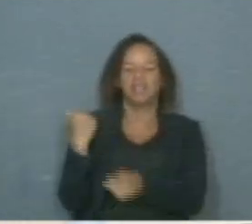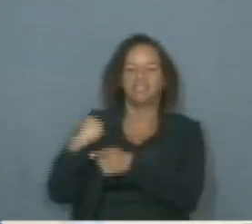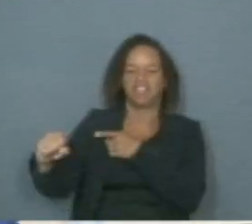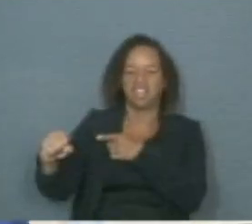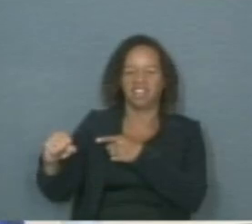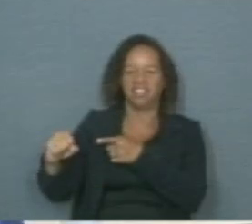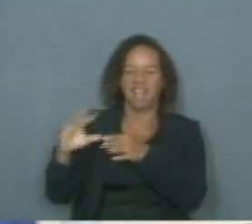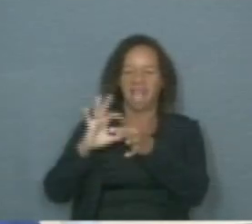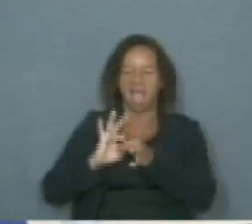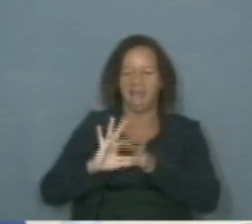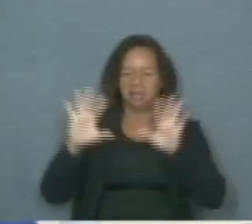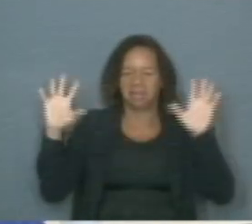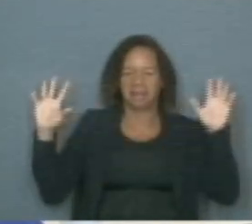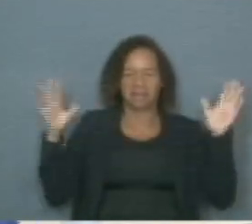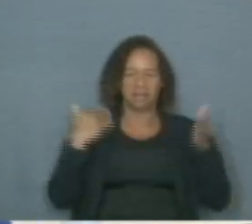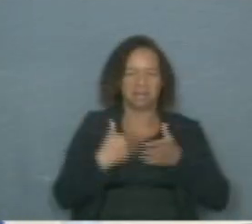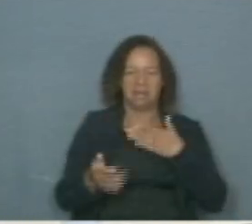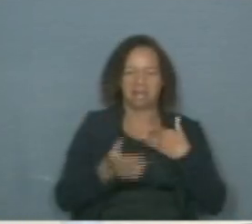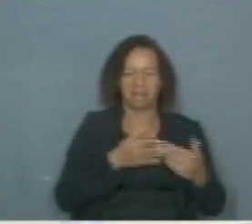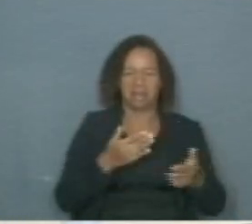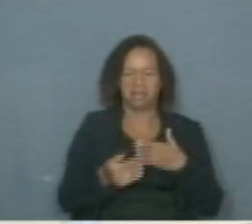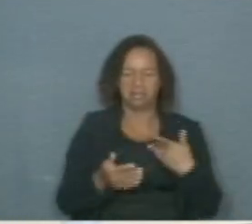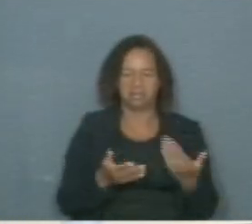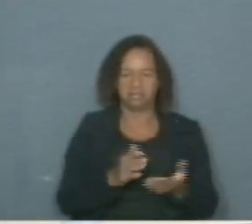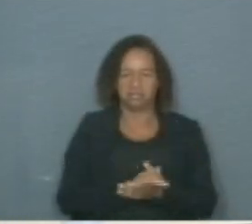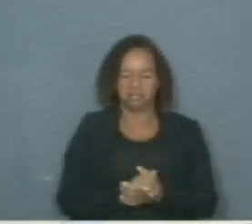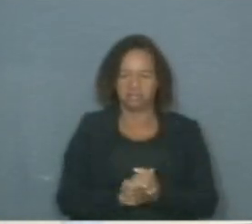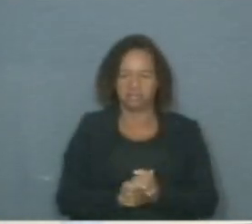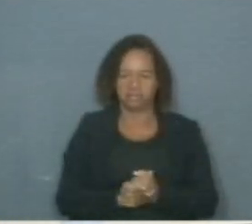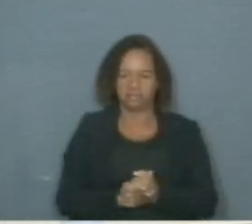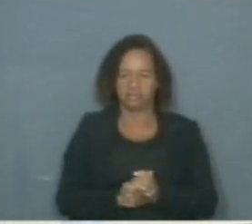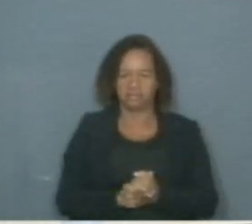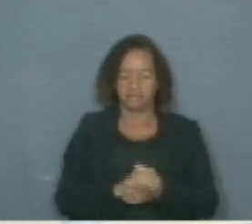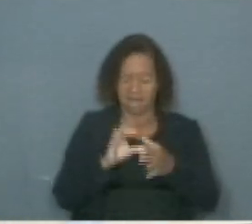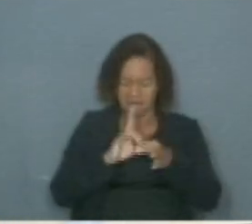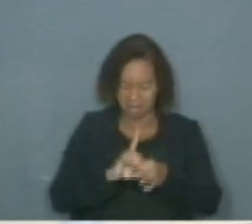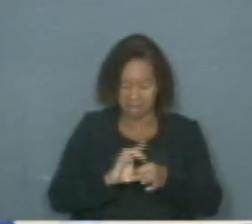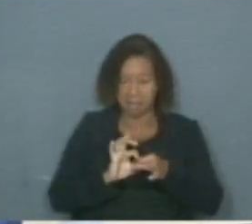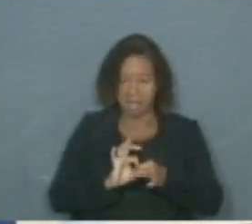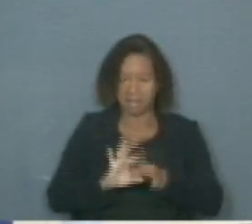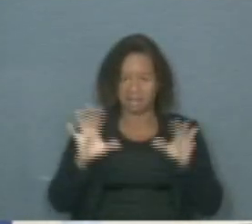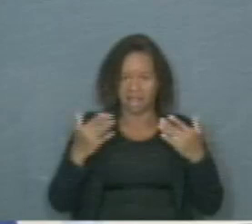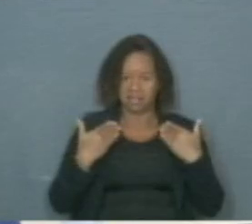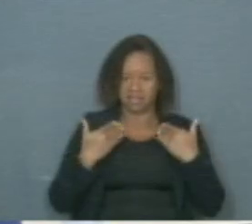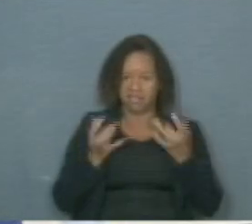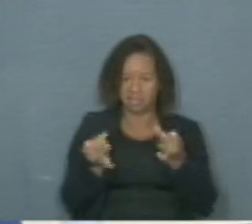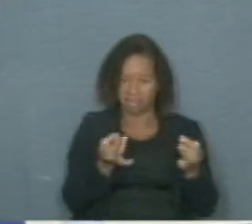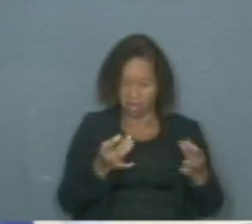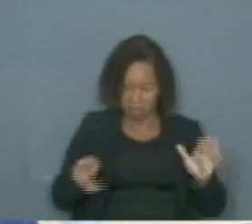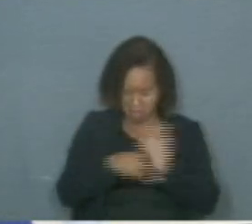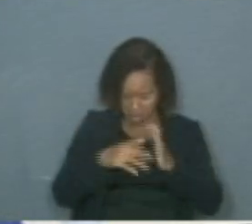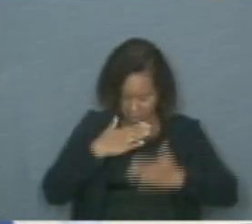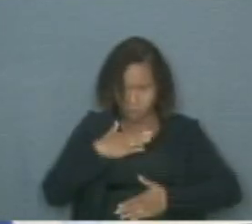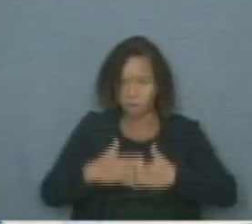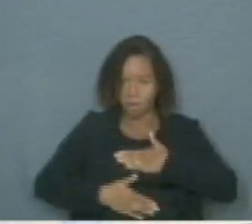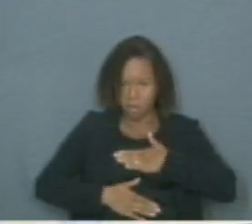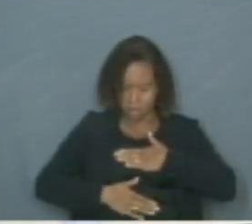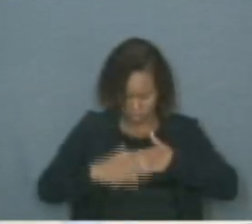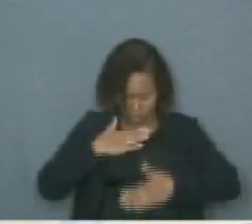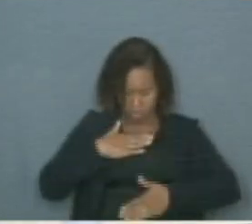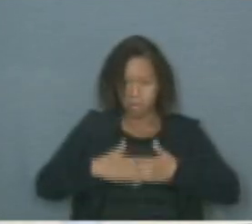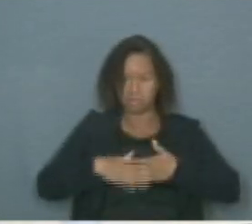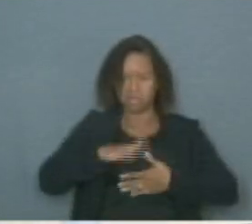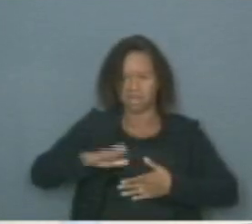defendem a liberdade a qualquer custo irrestrita, liberdade até de vender o próprio corpo, mesmo que esse corpo seja